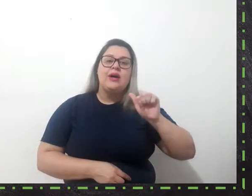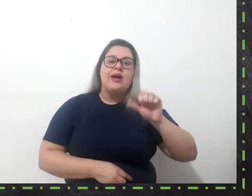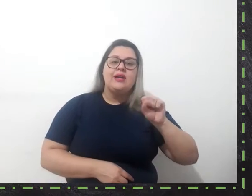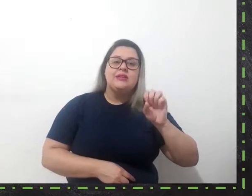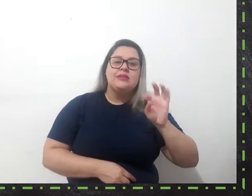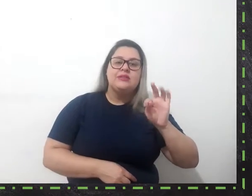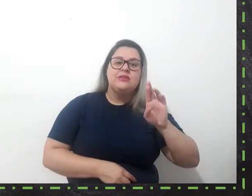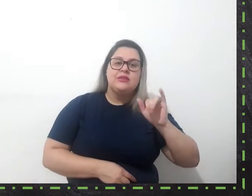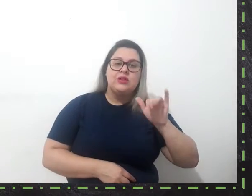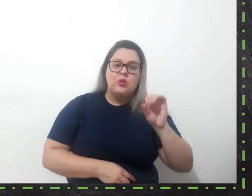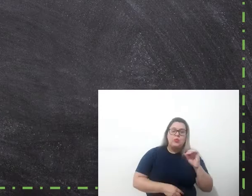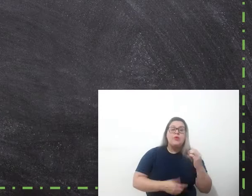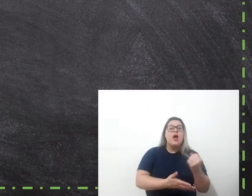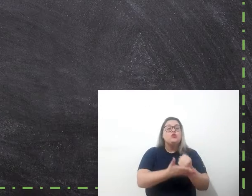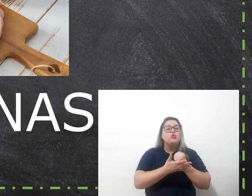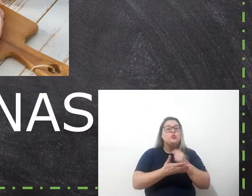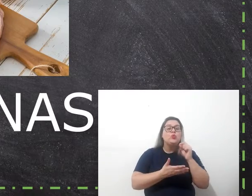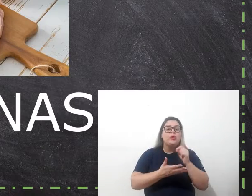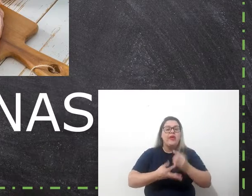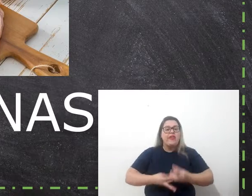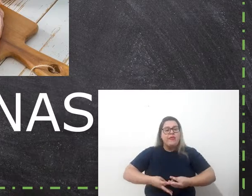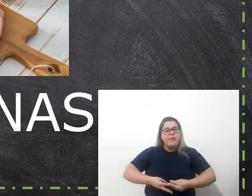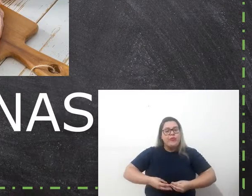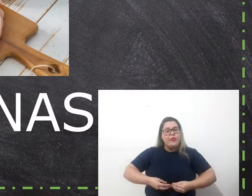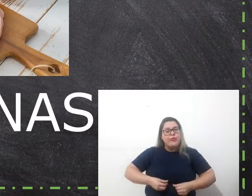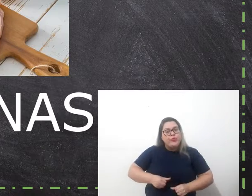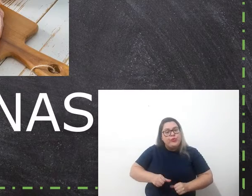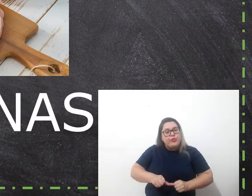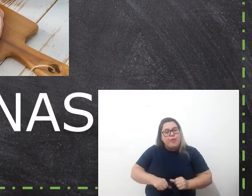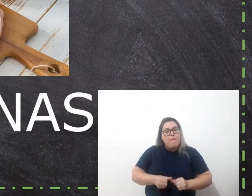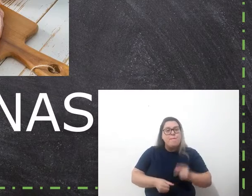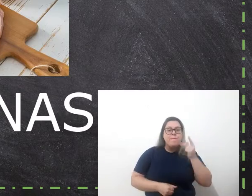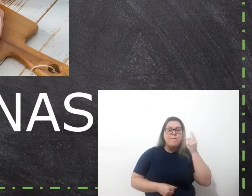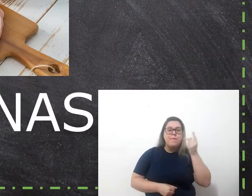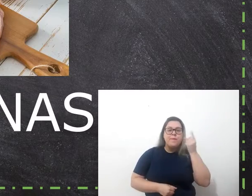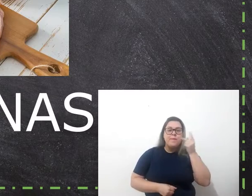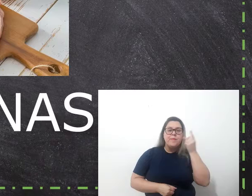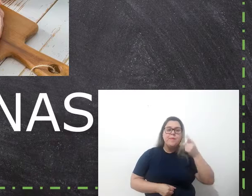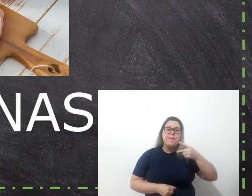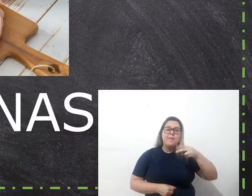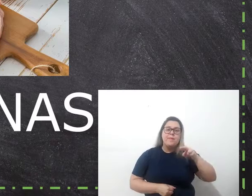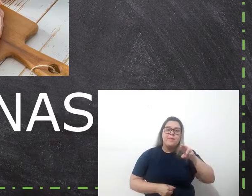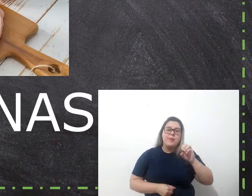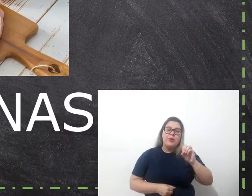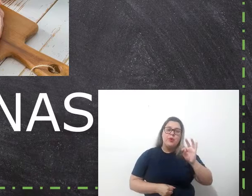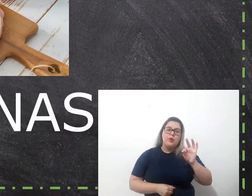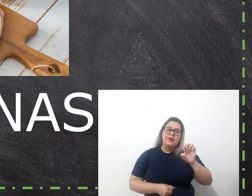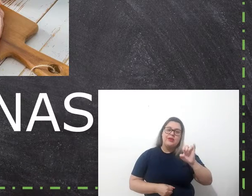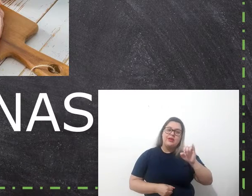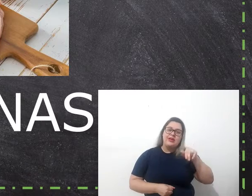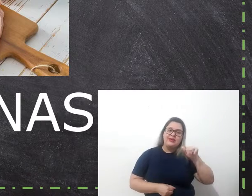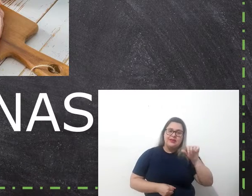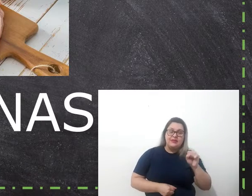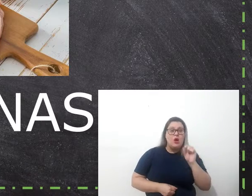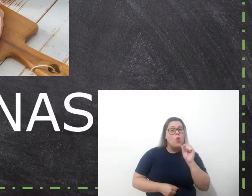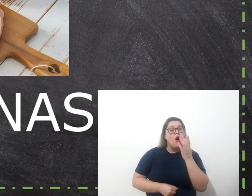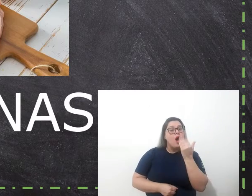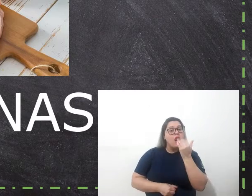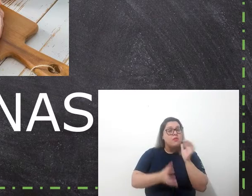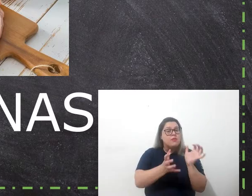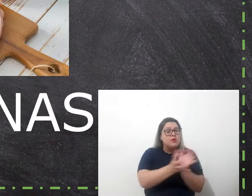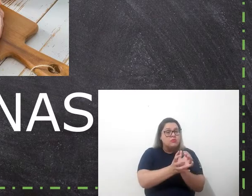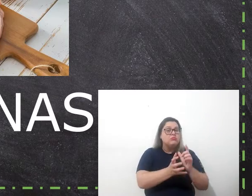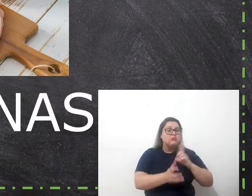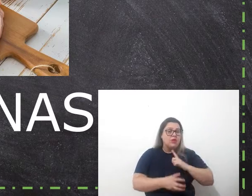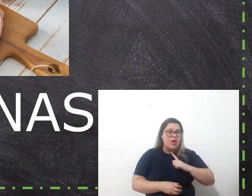digerir as proteínas. Quais são os alimentos que têm proteínas?